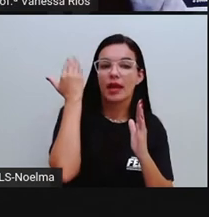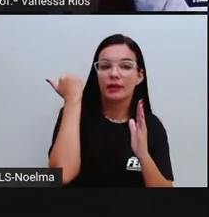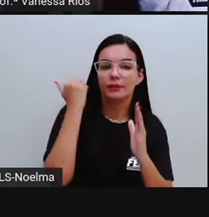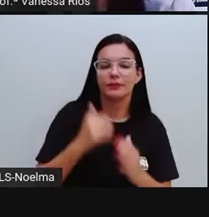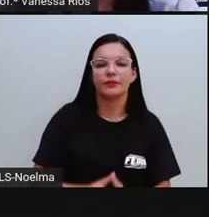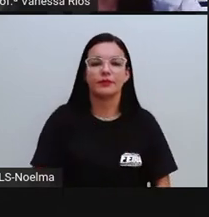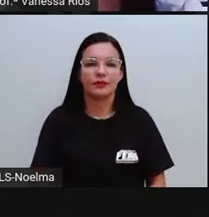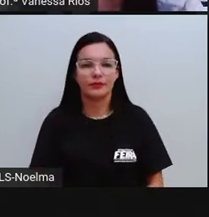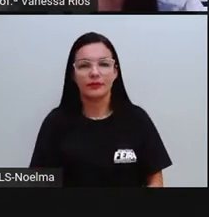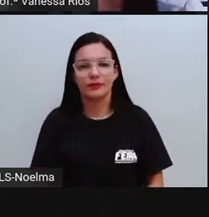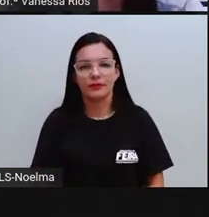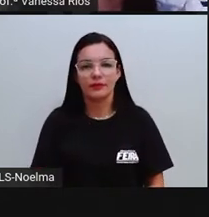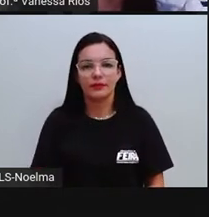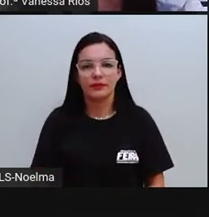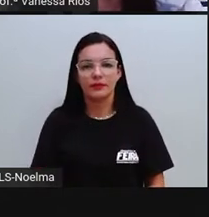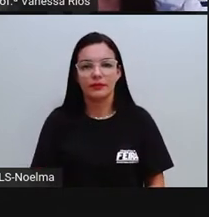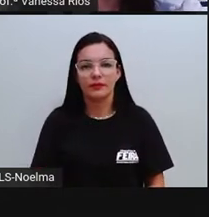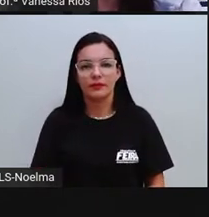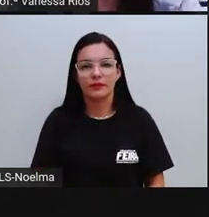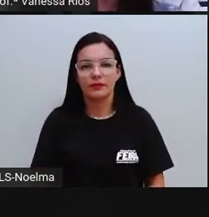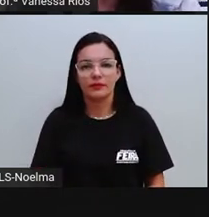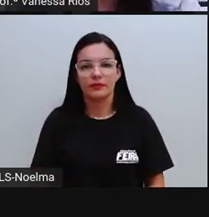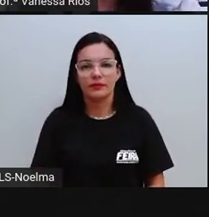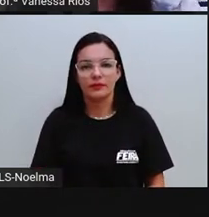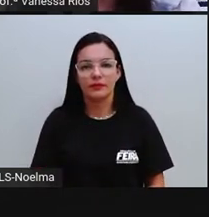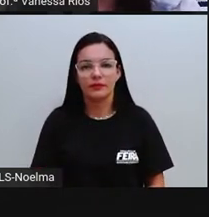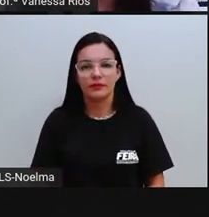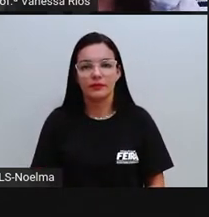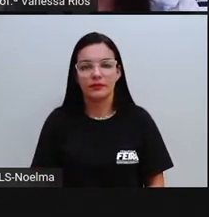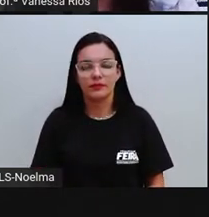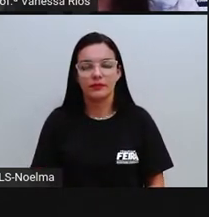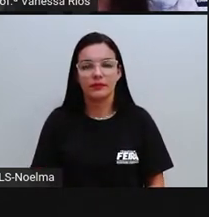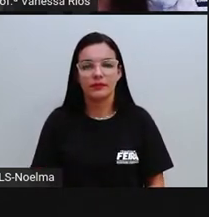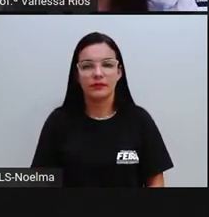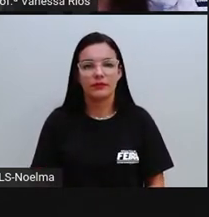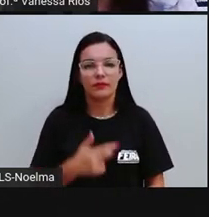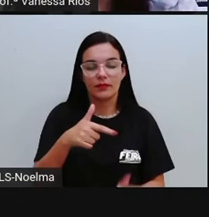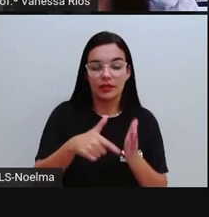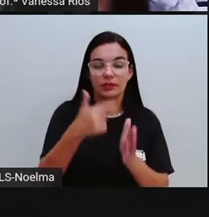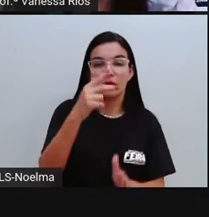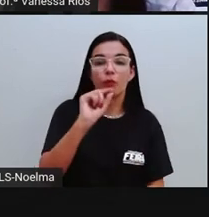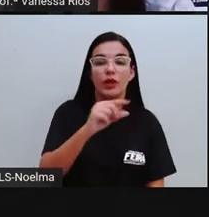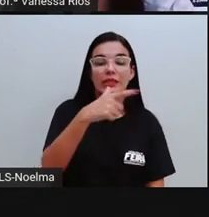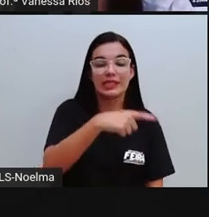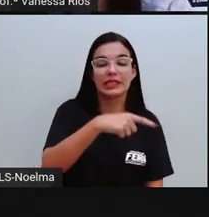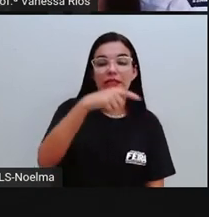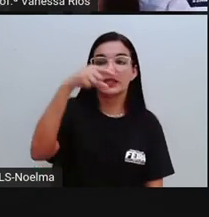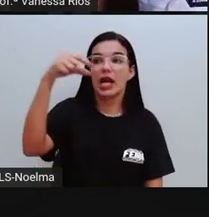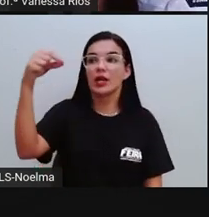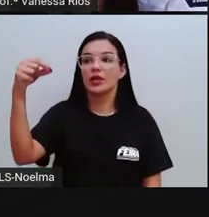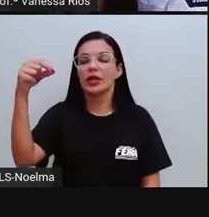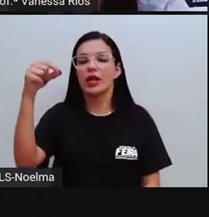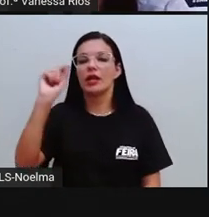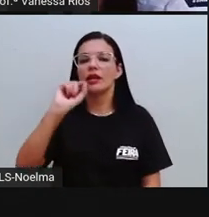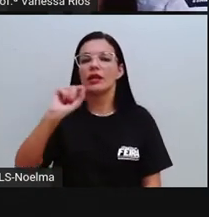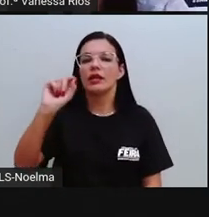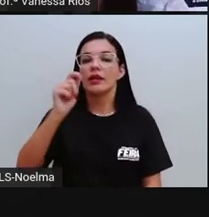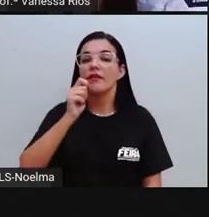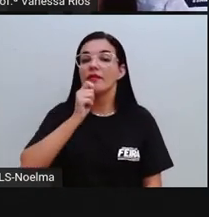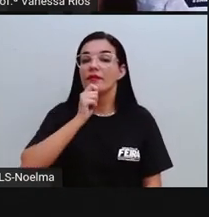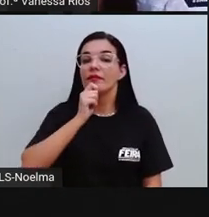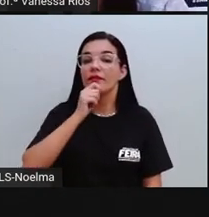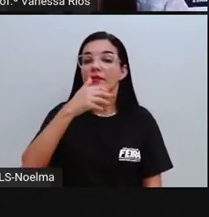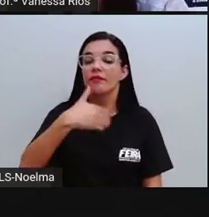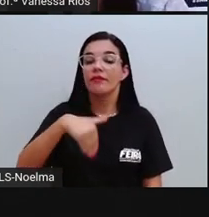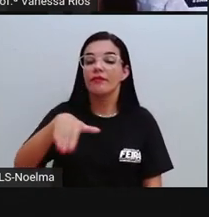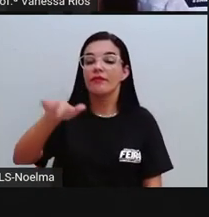passado. Agora, a segunda frase, sairei mais cedo amanhã. Onde a gente já destacou que o verbo